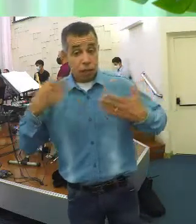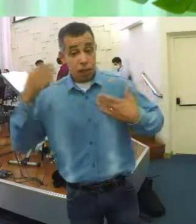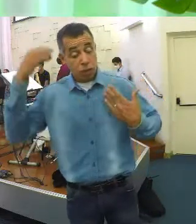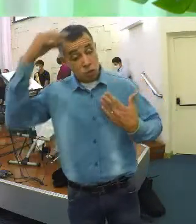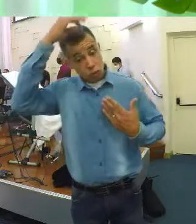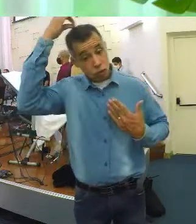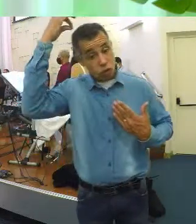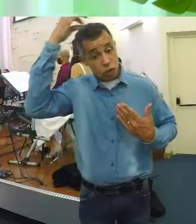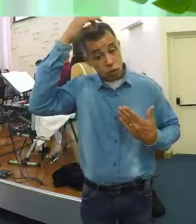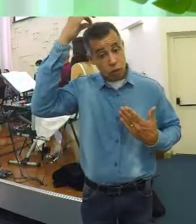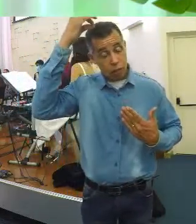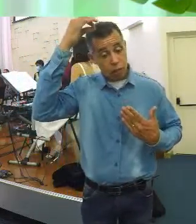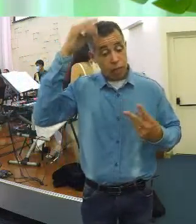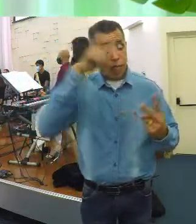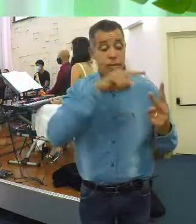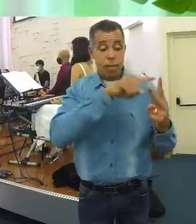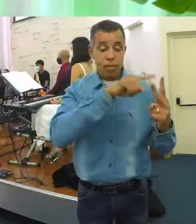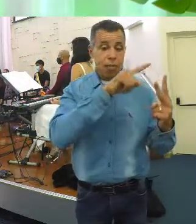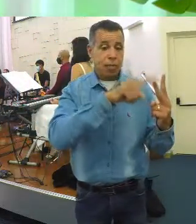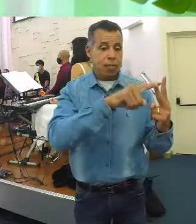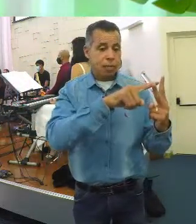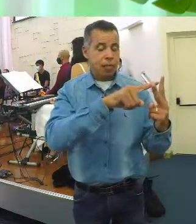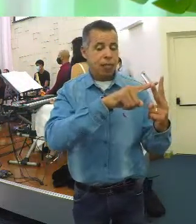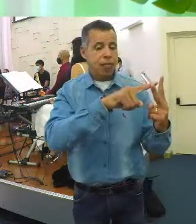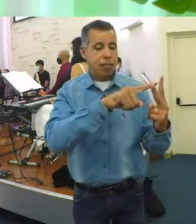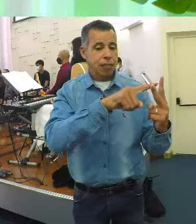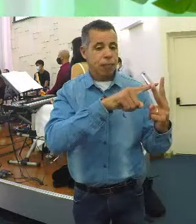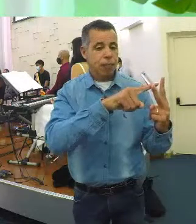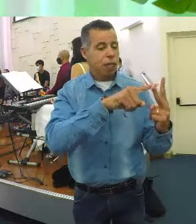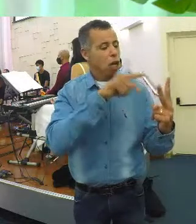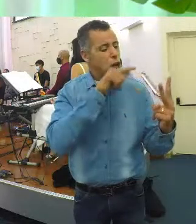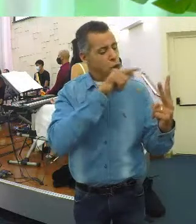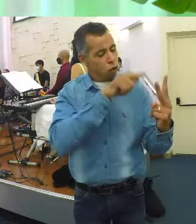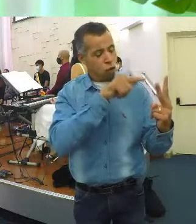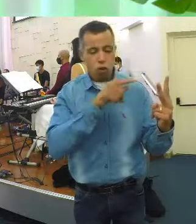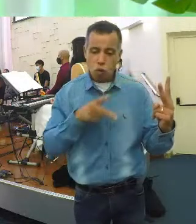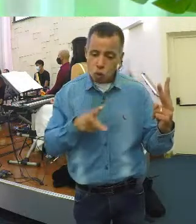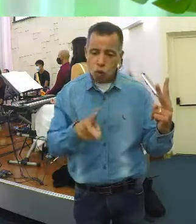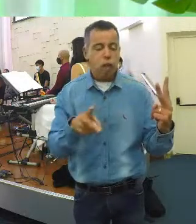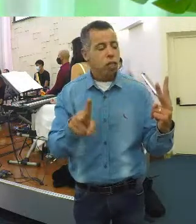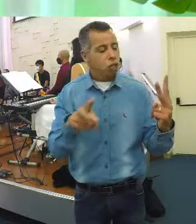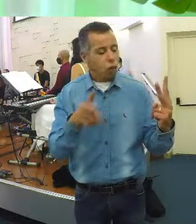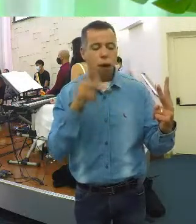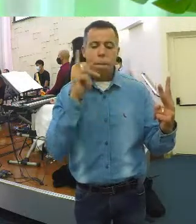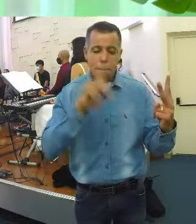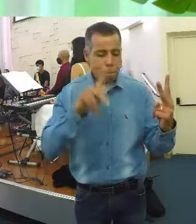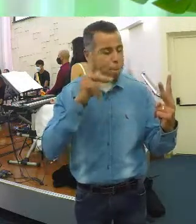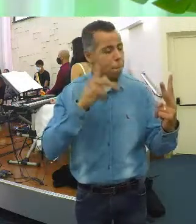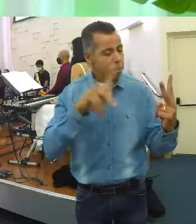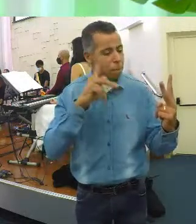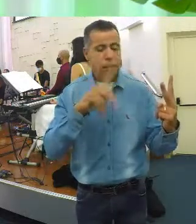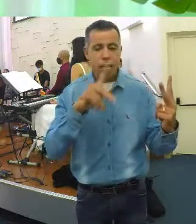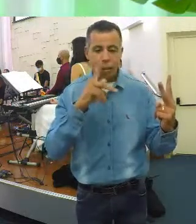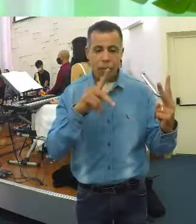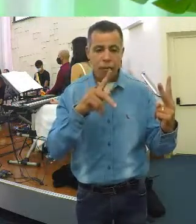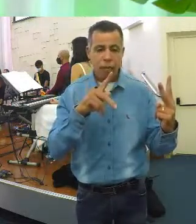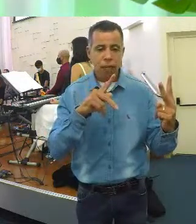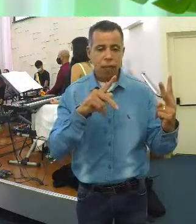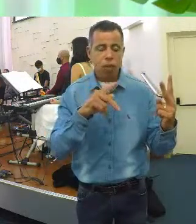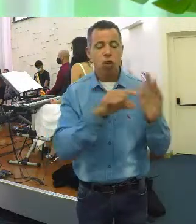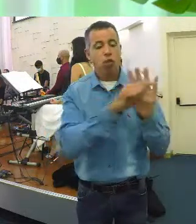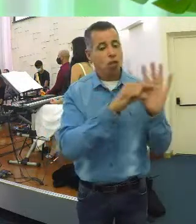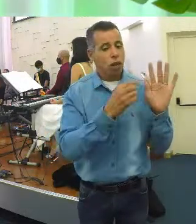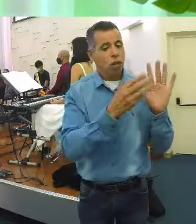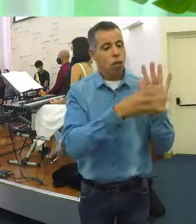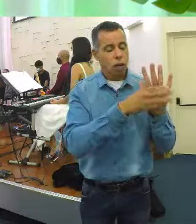havia naqueles crentes levou-os a continuarem pregando o Evangelho aos gentios. Vejam os versos